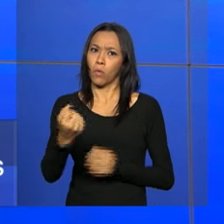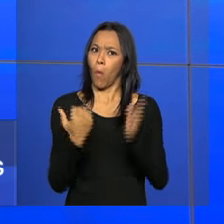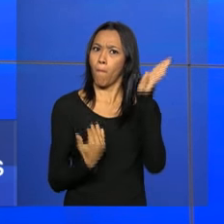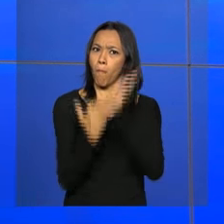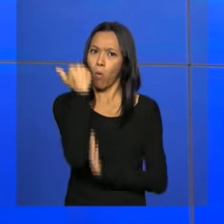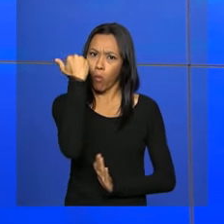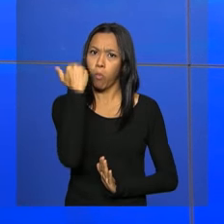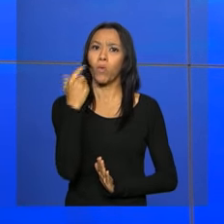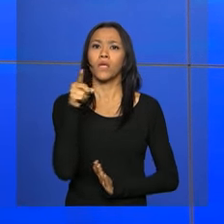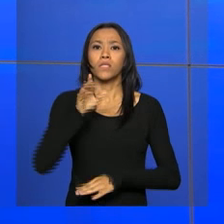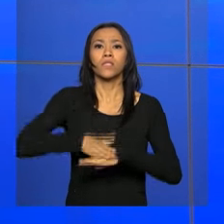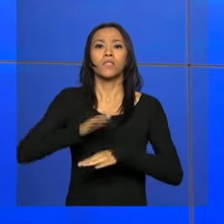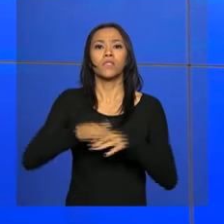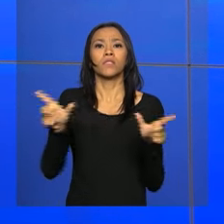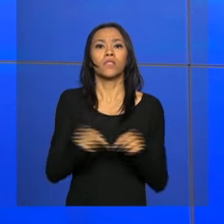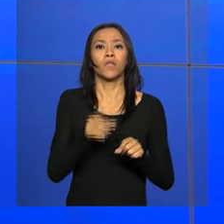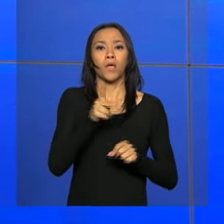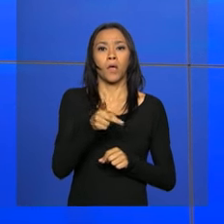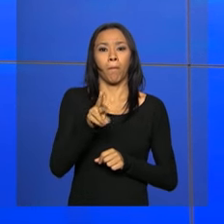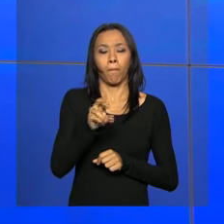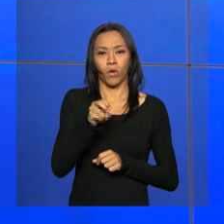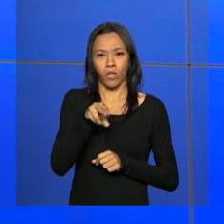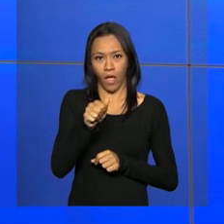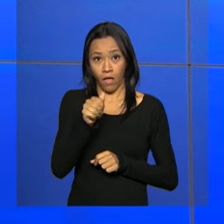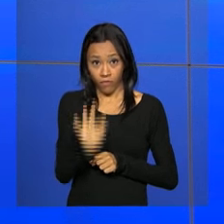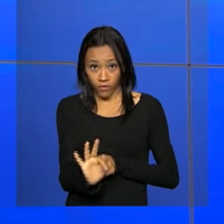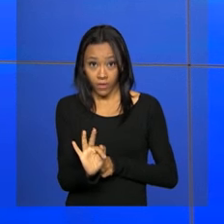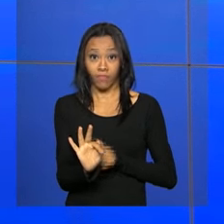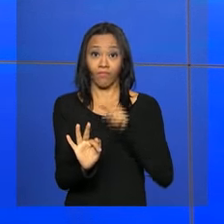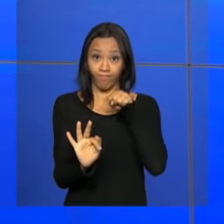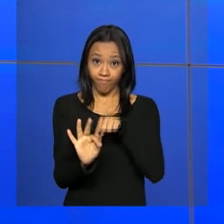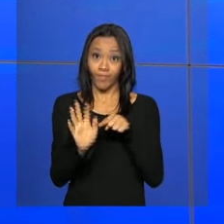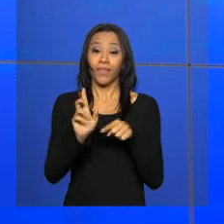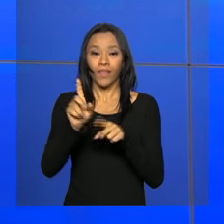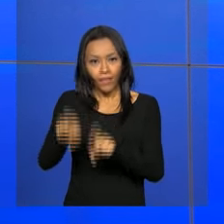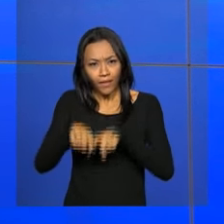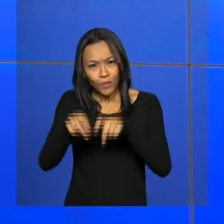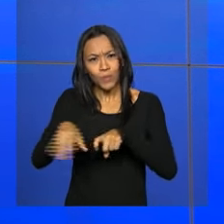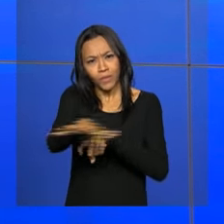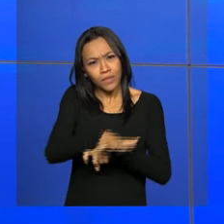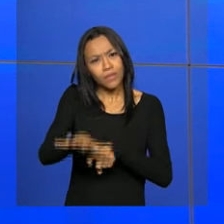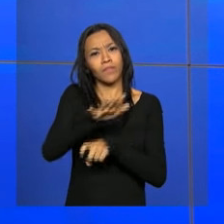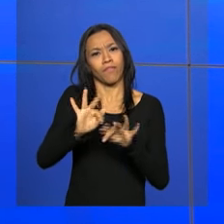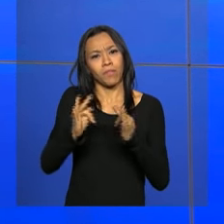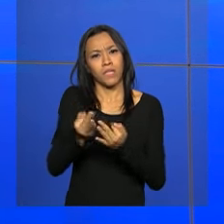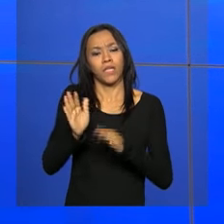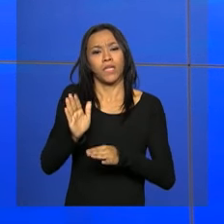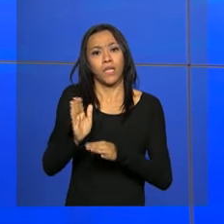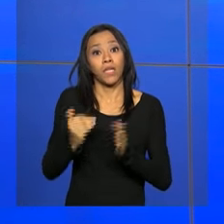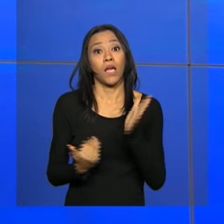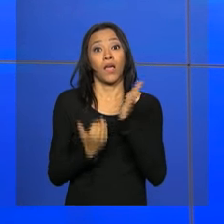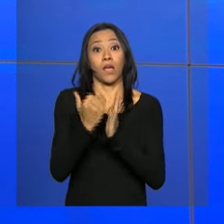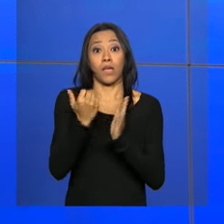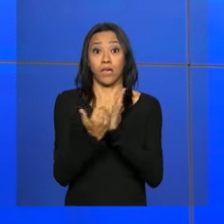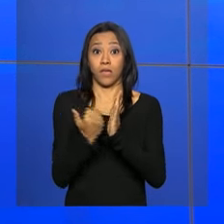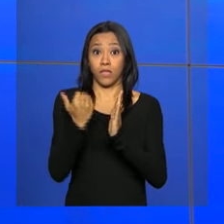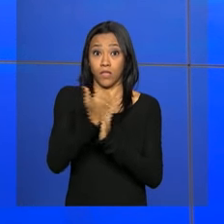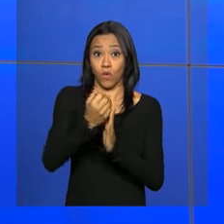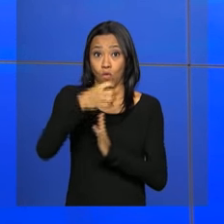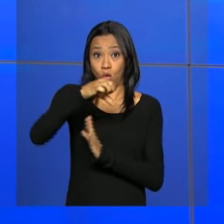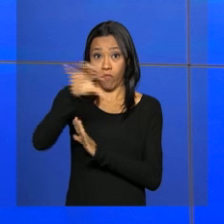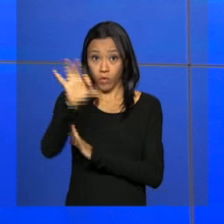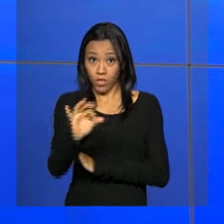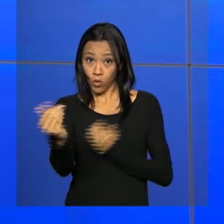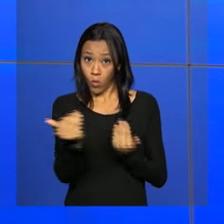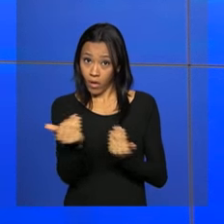ficaram por conta do PRONAF, o Programa Nacional de Fortalecimento da Agricultura Familiar, que cresceu 9% na comparação